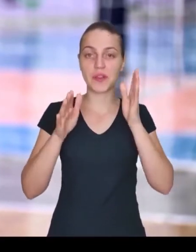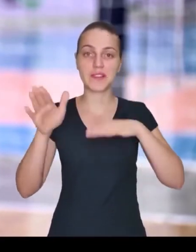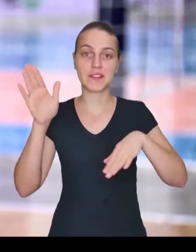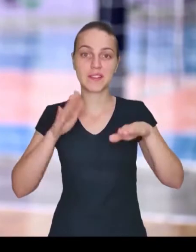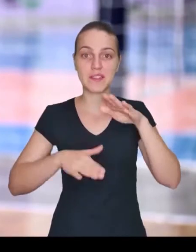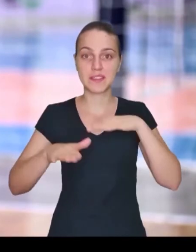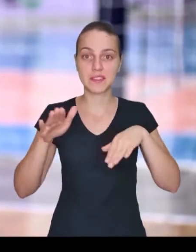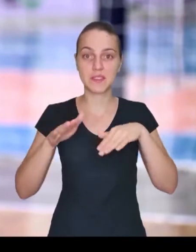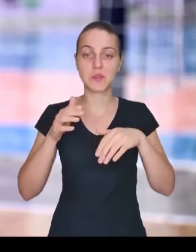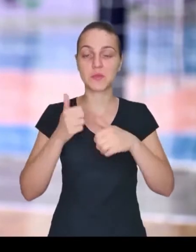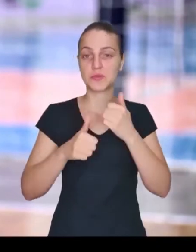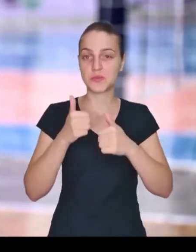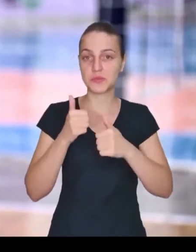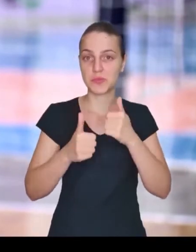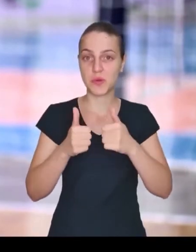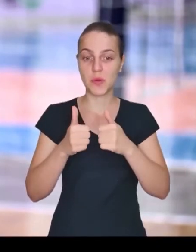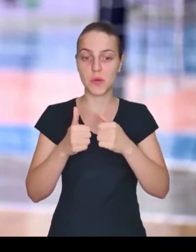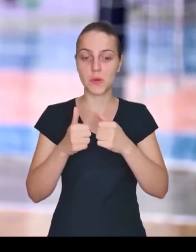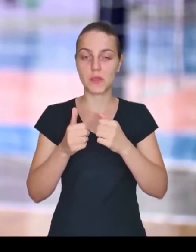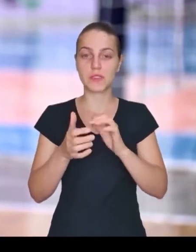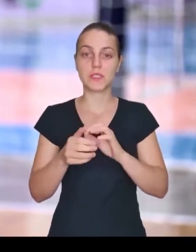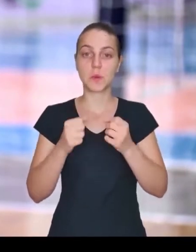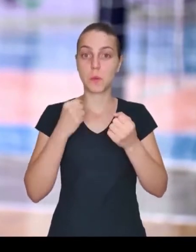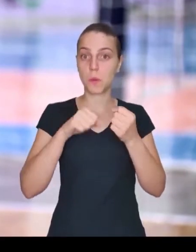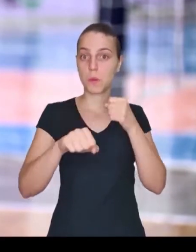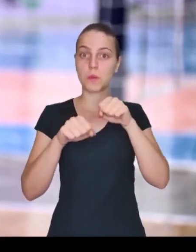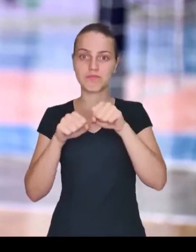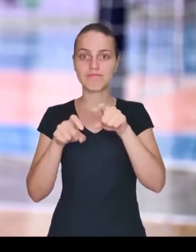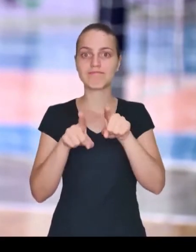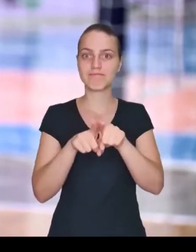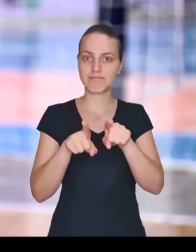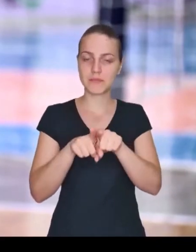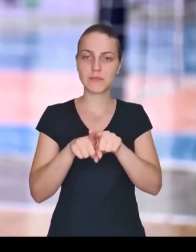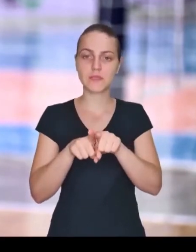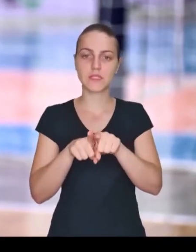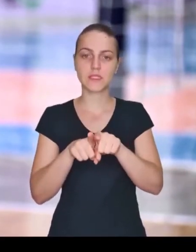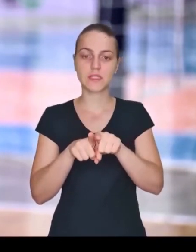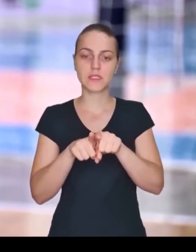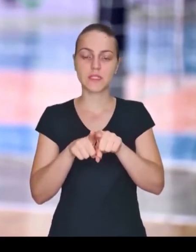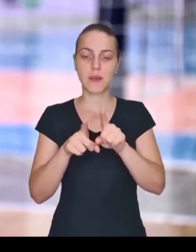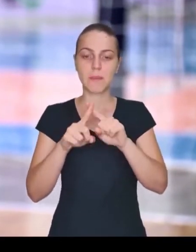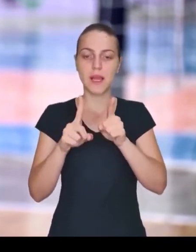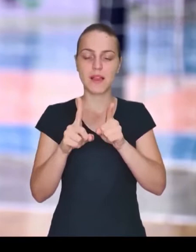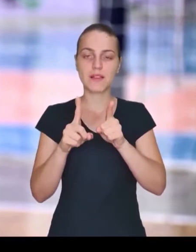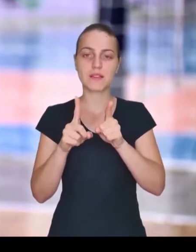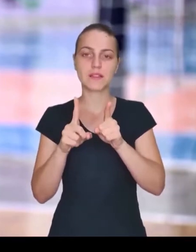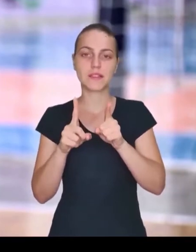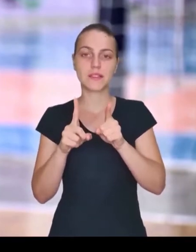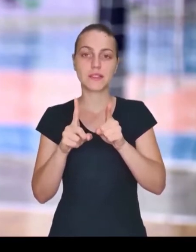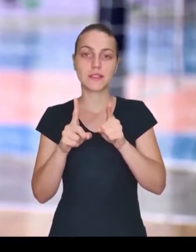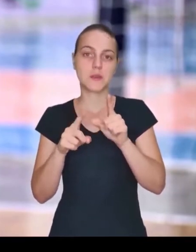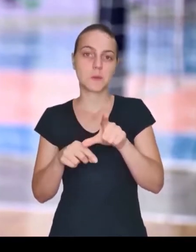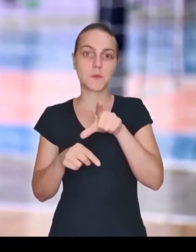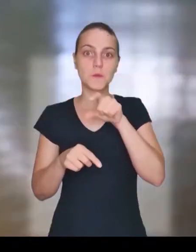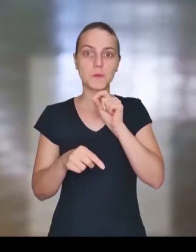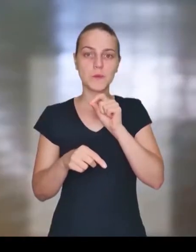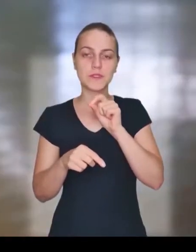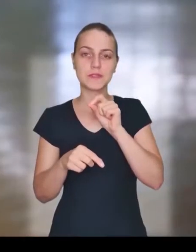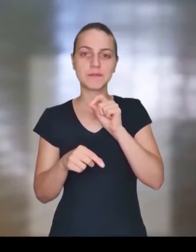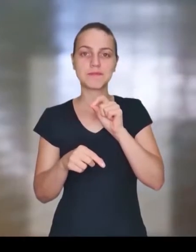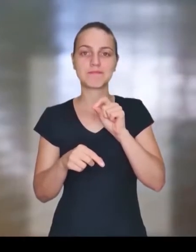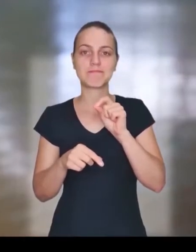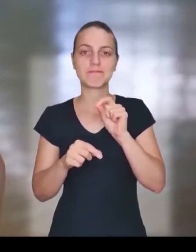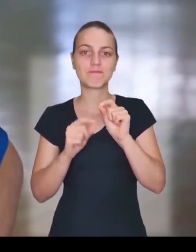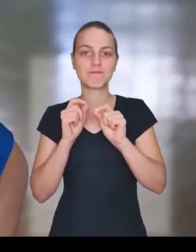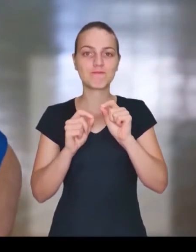me identificava bastante com as lutas, mas para mim é algo muito especial eu ter me identificado com o voleibol sentado hoje. Me abriu